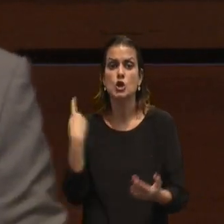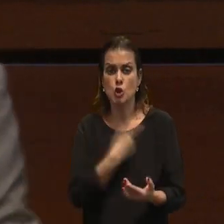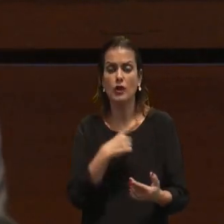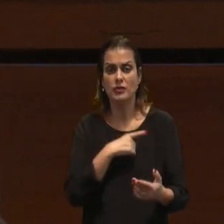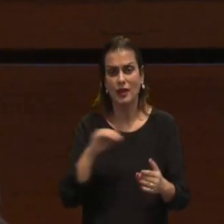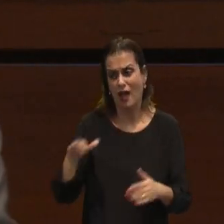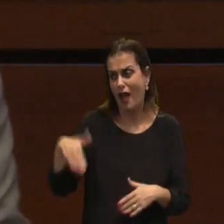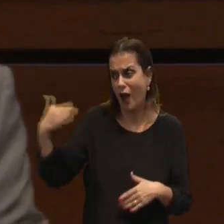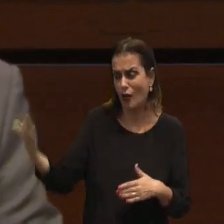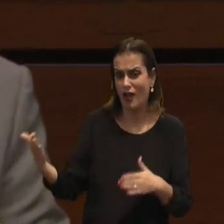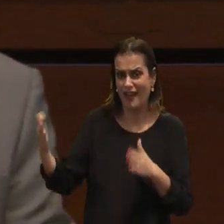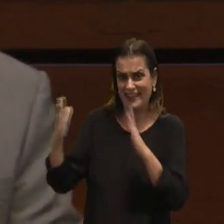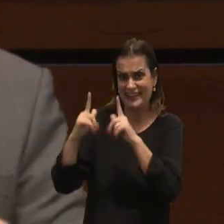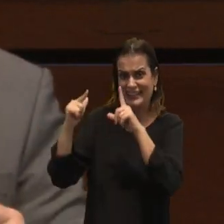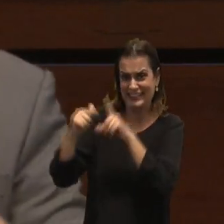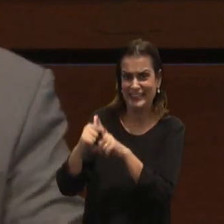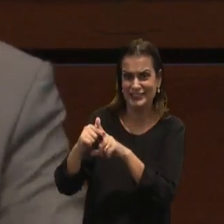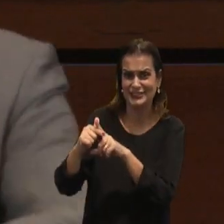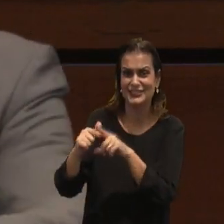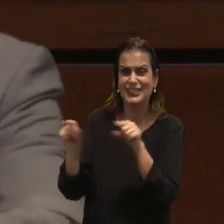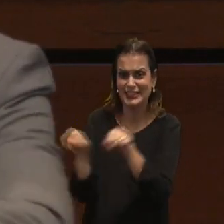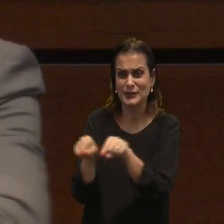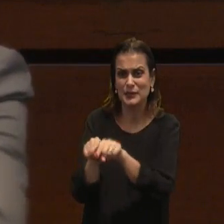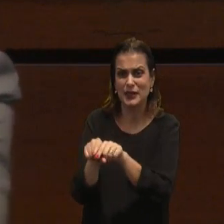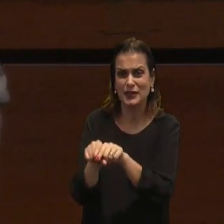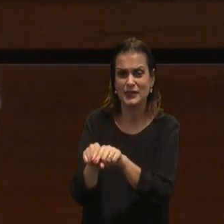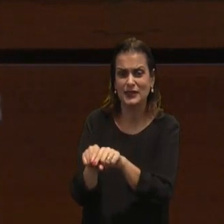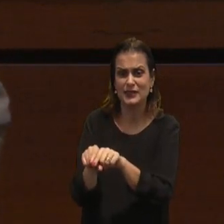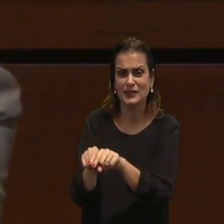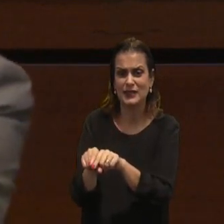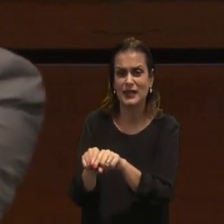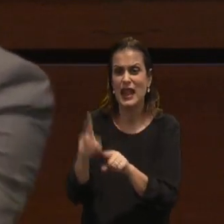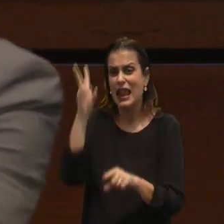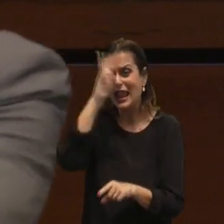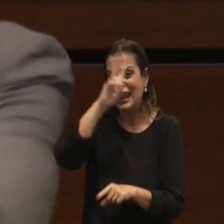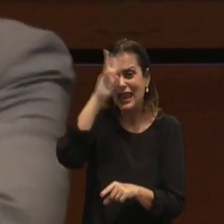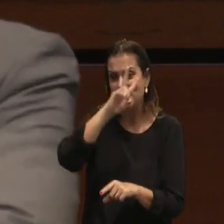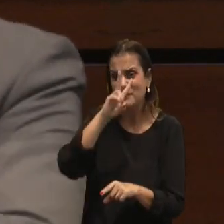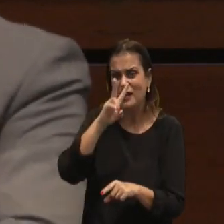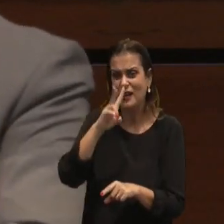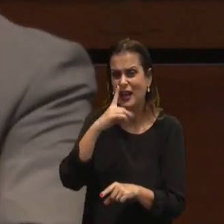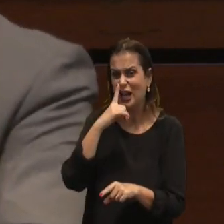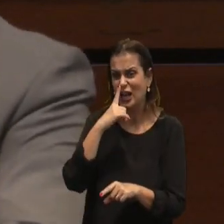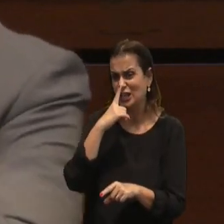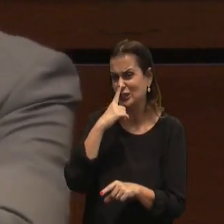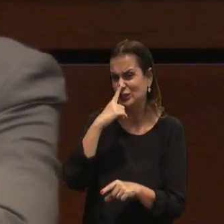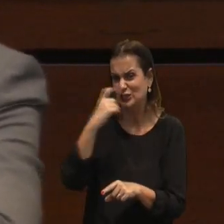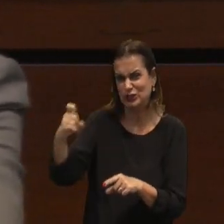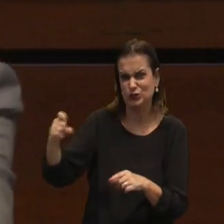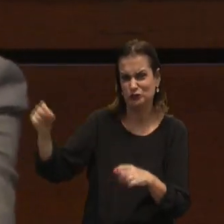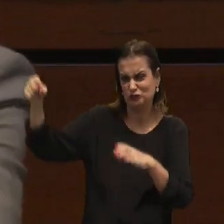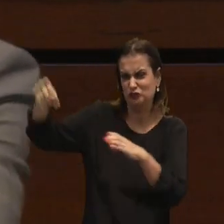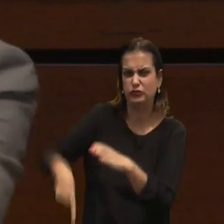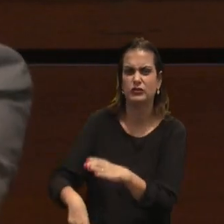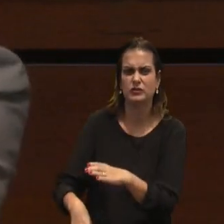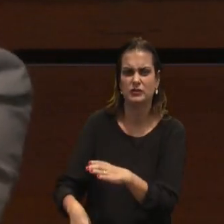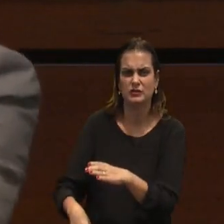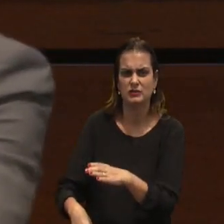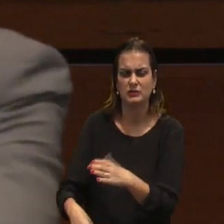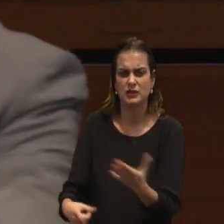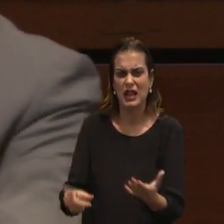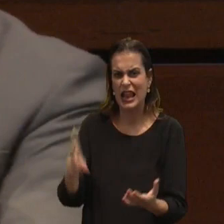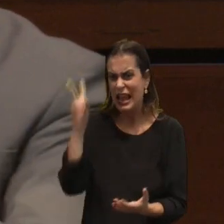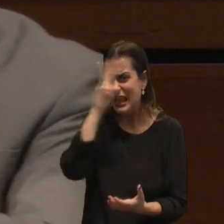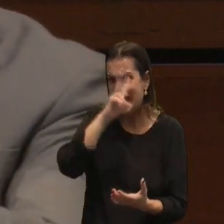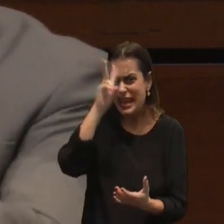lado daquele canal que transmite, nós temos alguma coisa que nos lembra lixo, que nos lembra podridão,